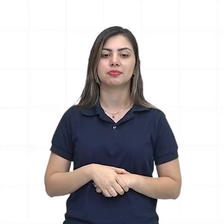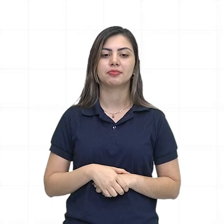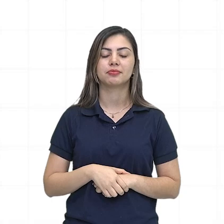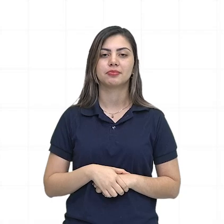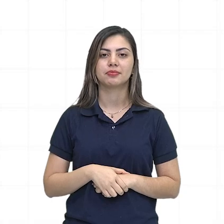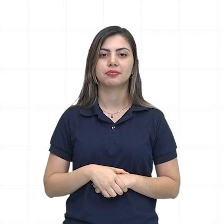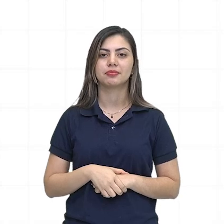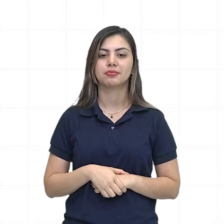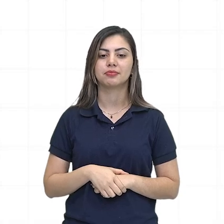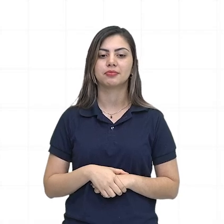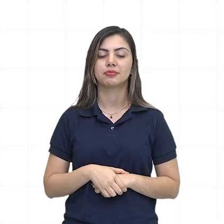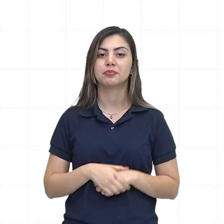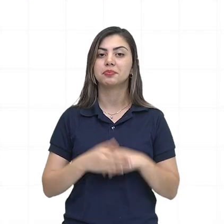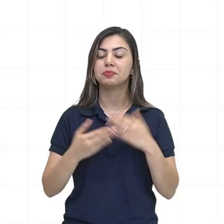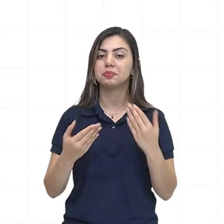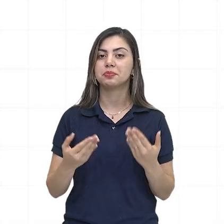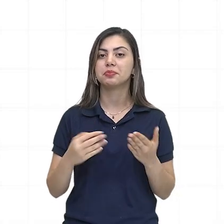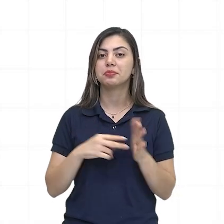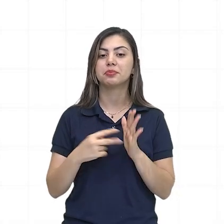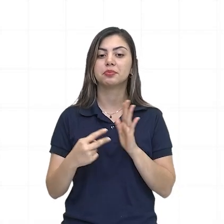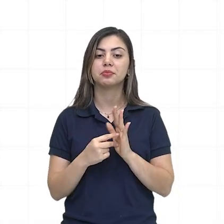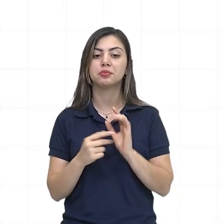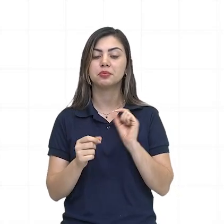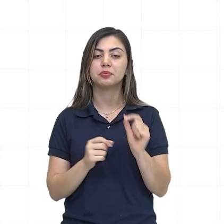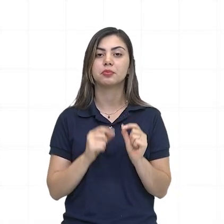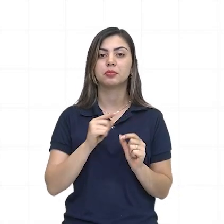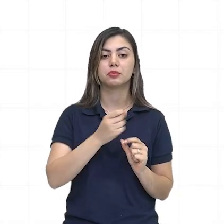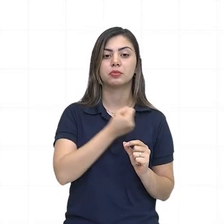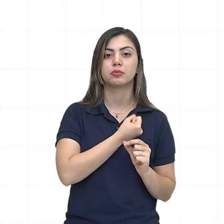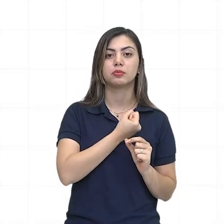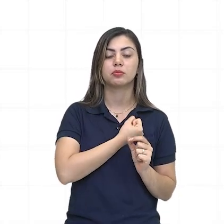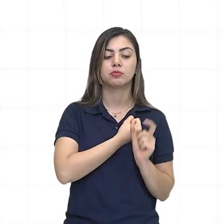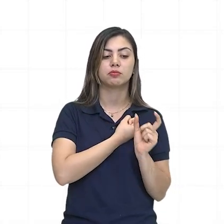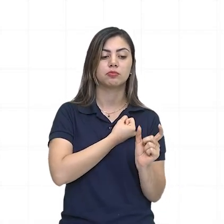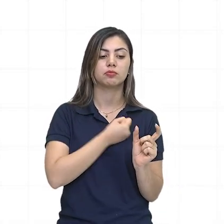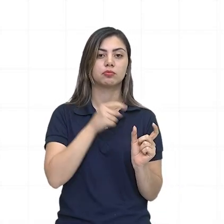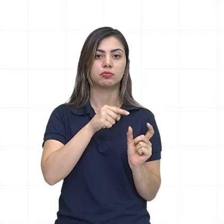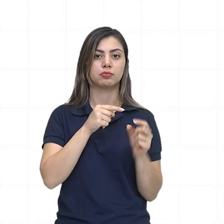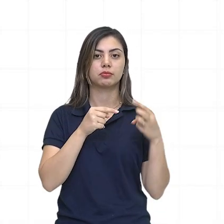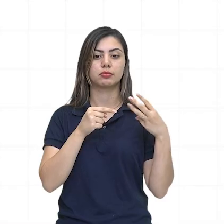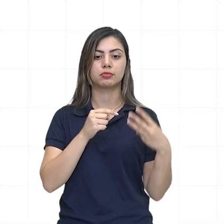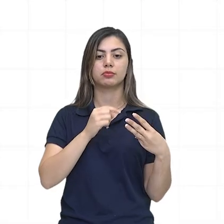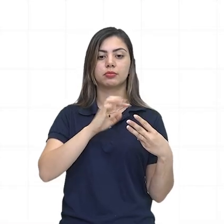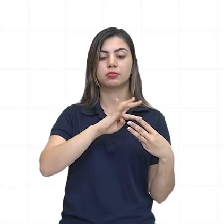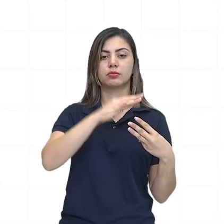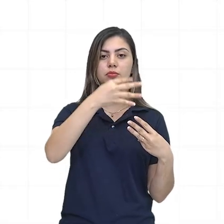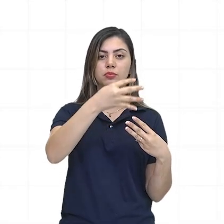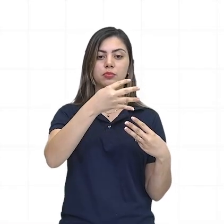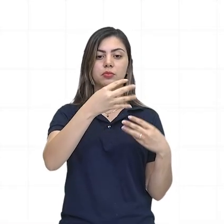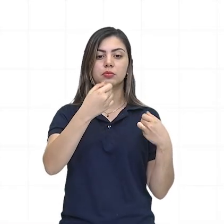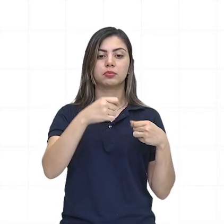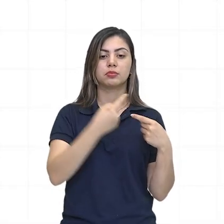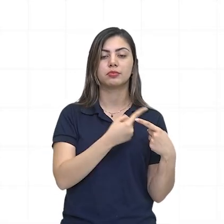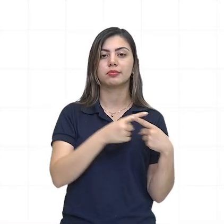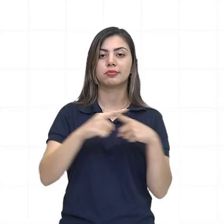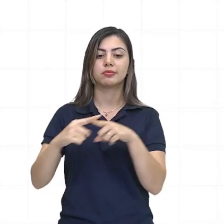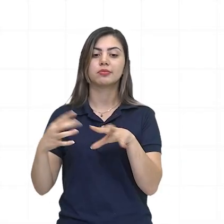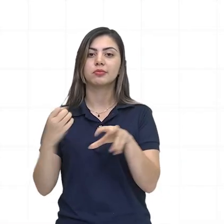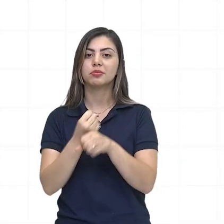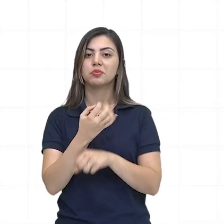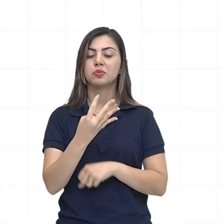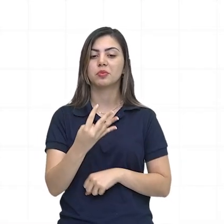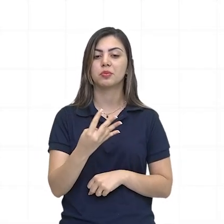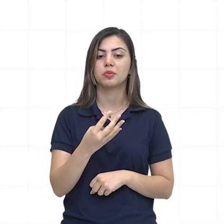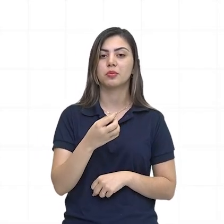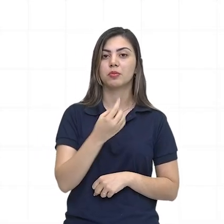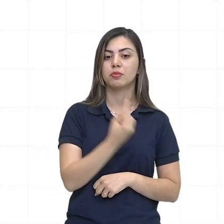Ele está dizendo, a base, que é 3, deverá ser multiplicada 4 vezes. Está aqui 1, 2,